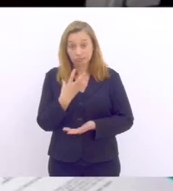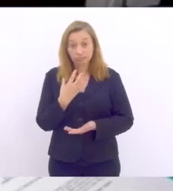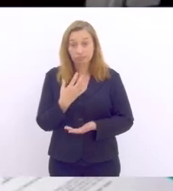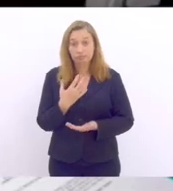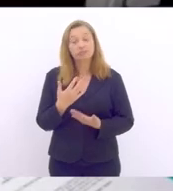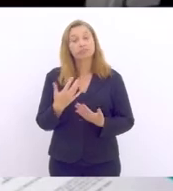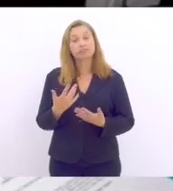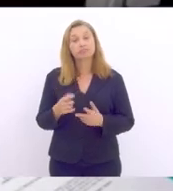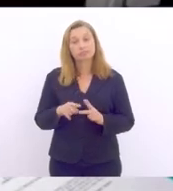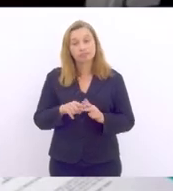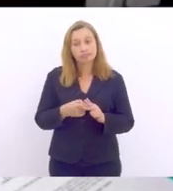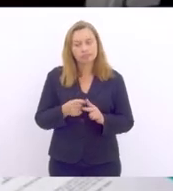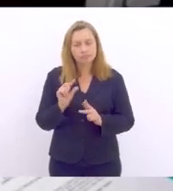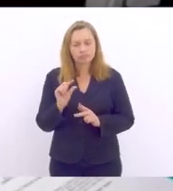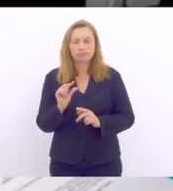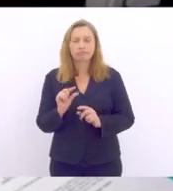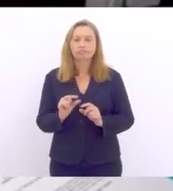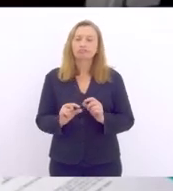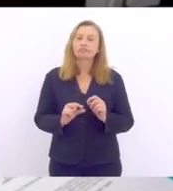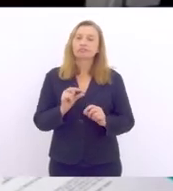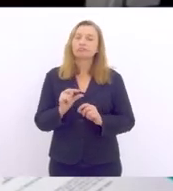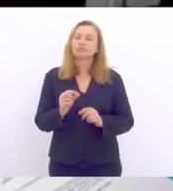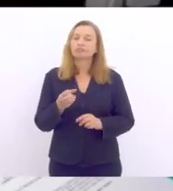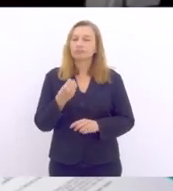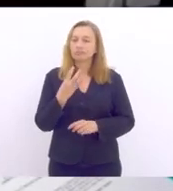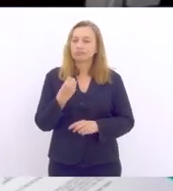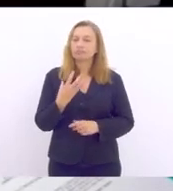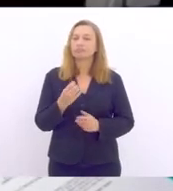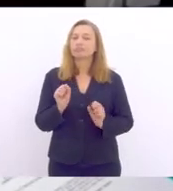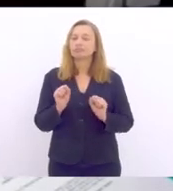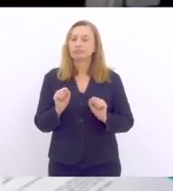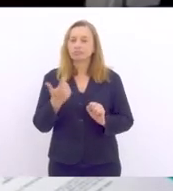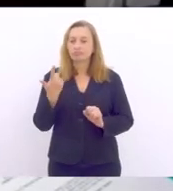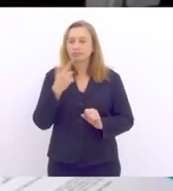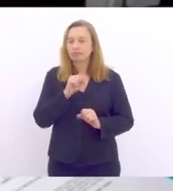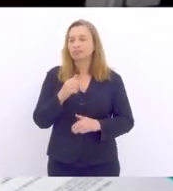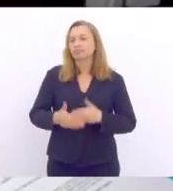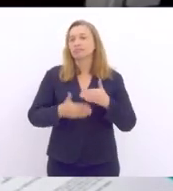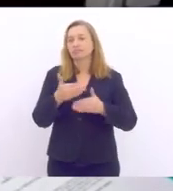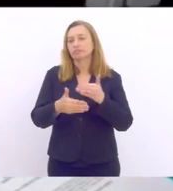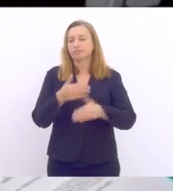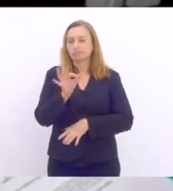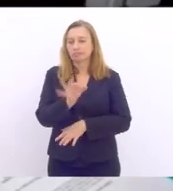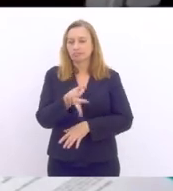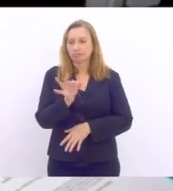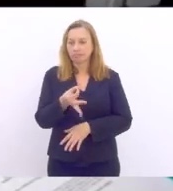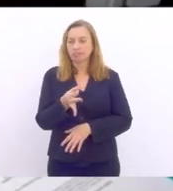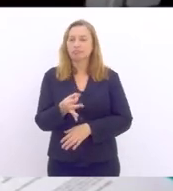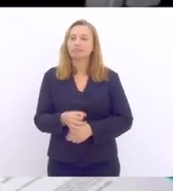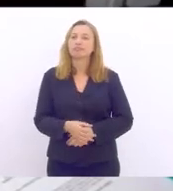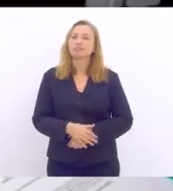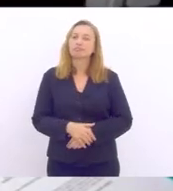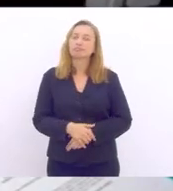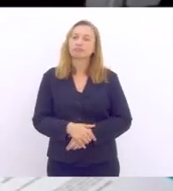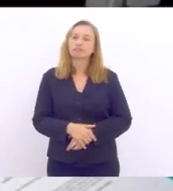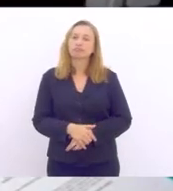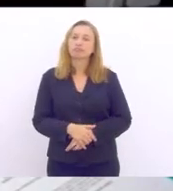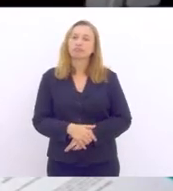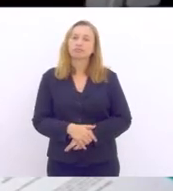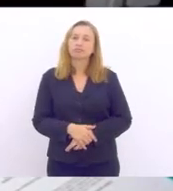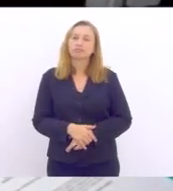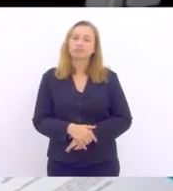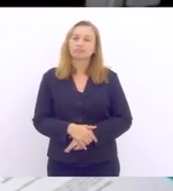merece aprimoramentos, mas já partimos de um patamar muito bom, que a gente consiga produzir os avanços necessários e restaure progressivamente, né,